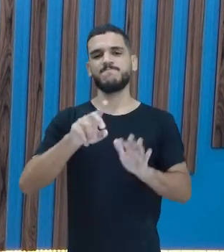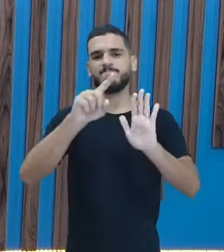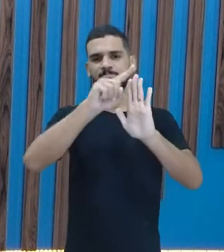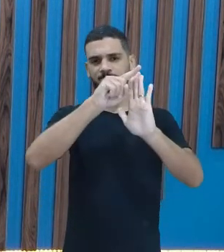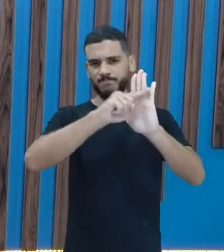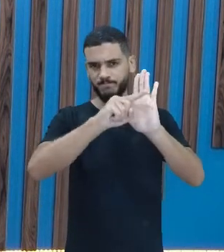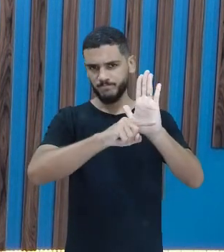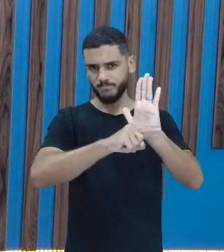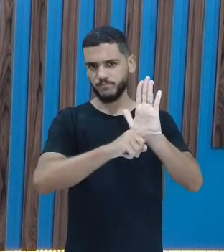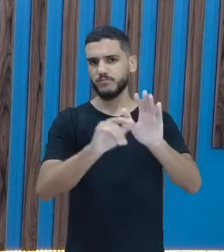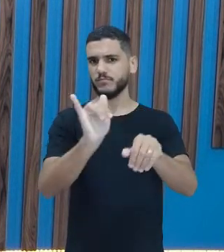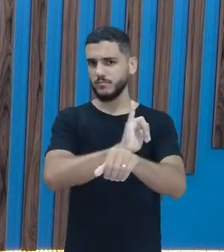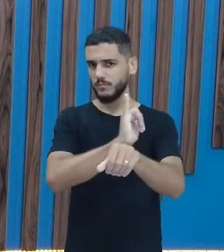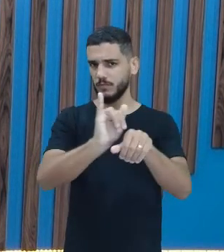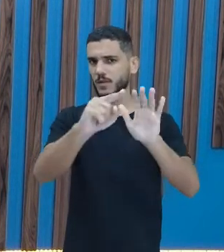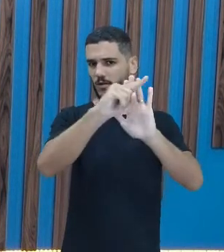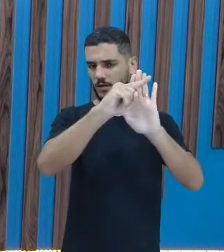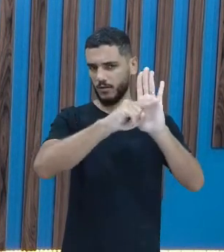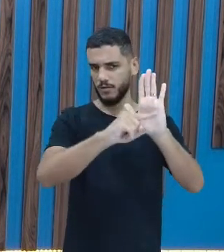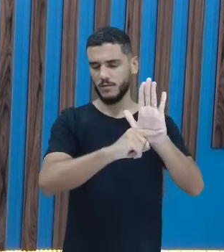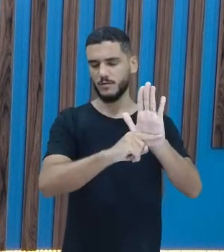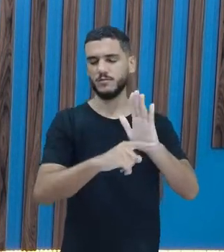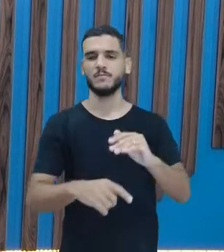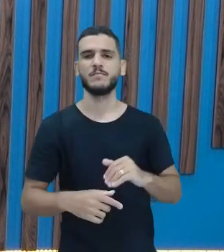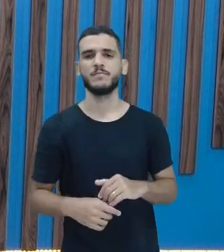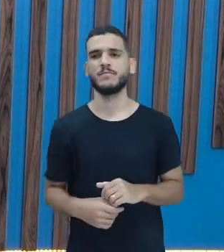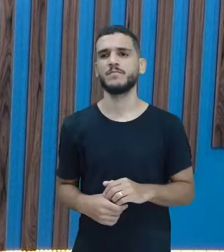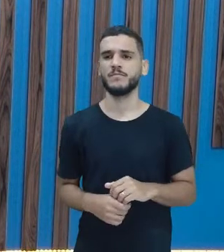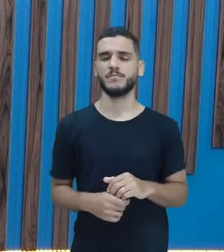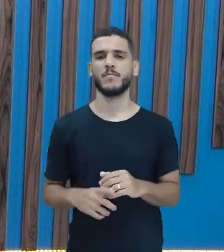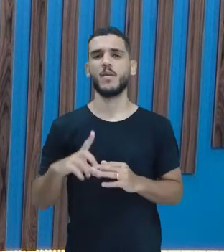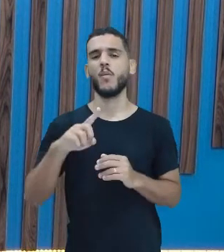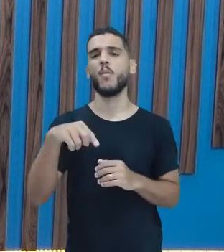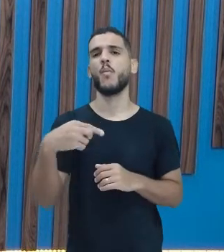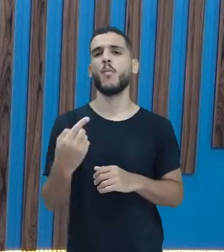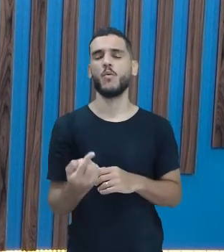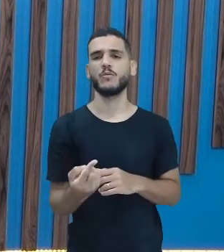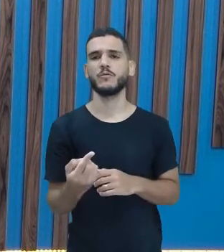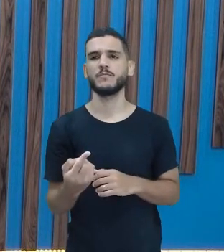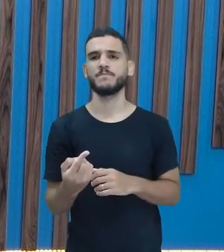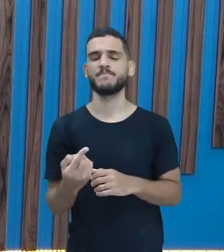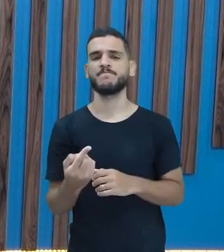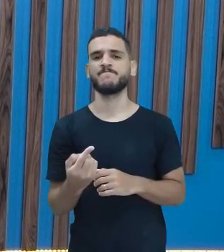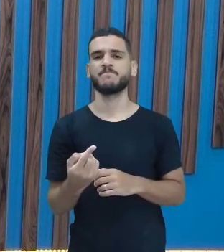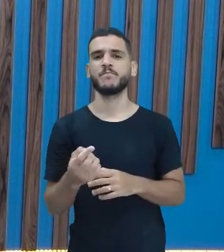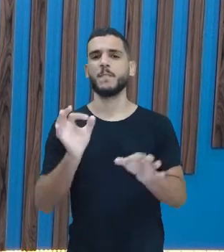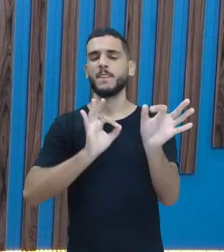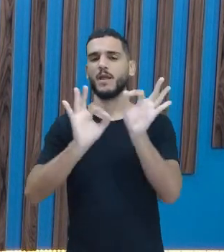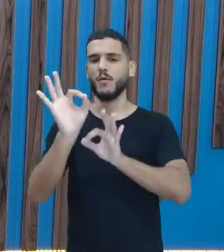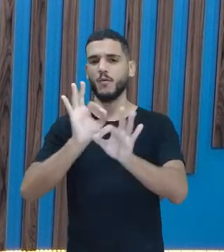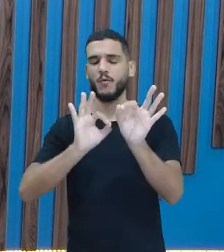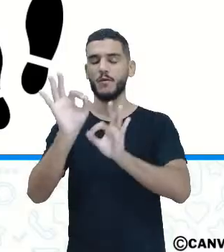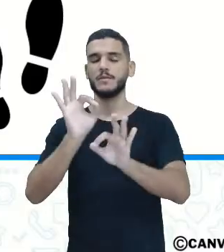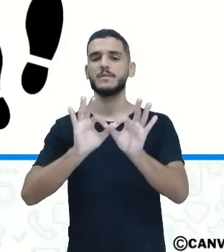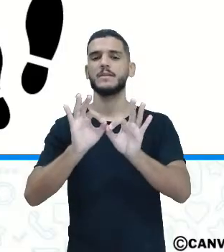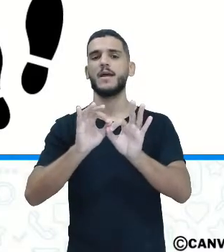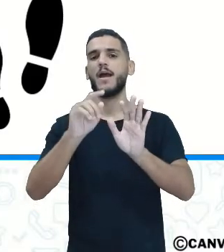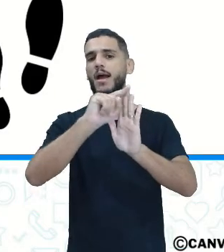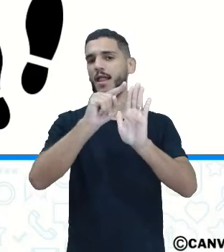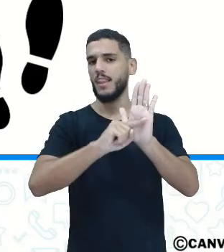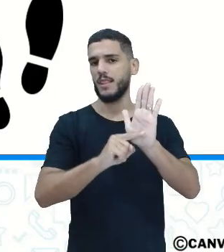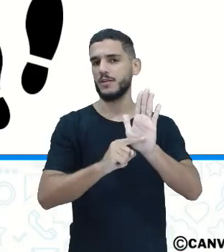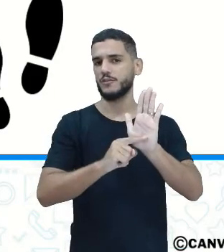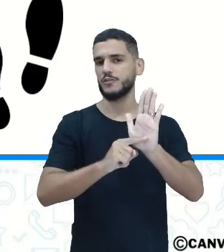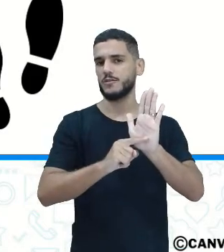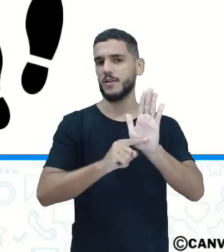organizar e não perder as informações. Aí, qual seria o próximo passo? Eu organizar essa lista em uma